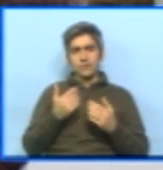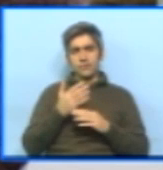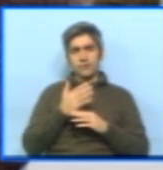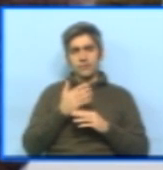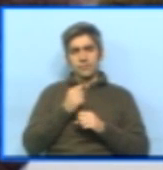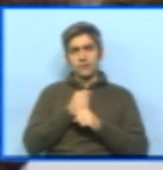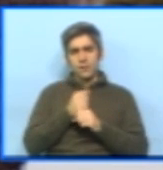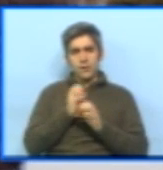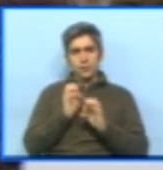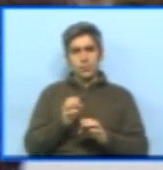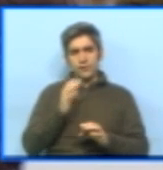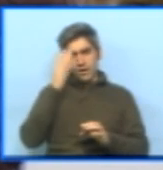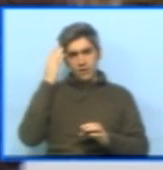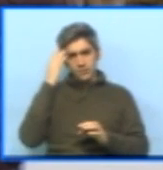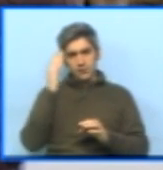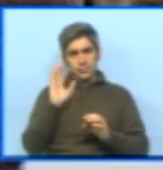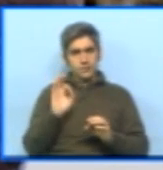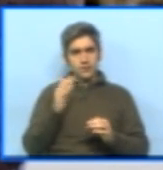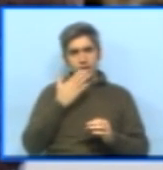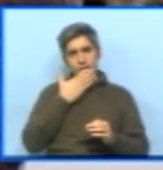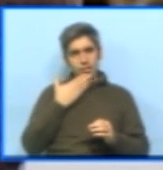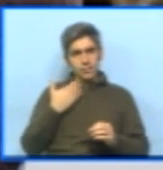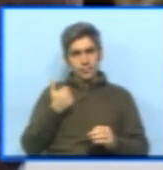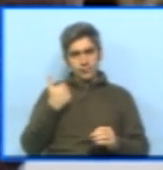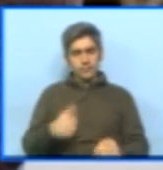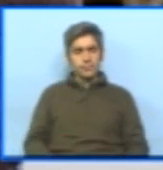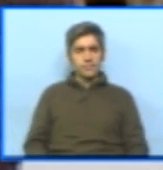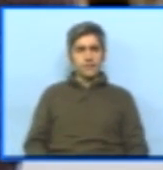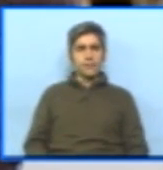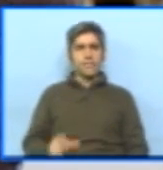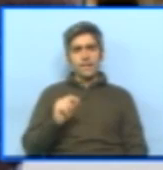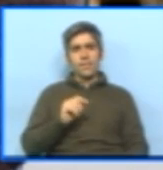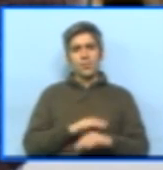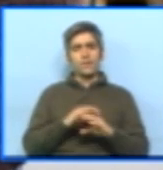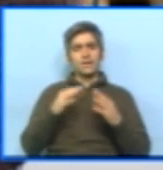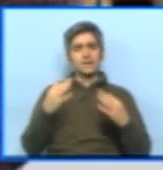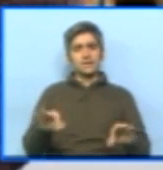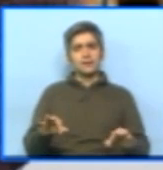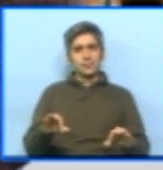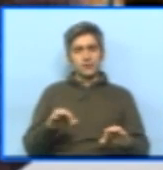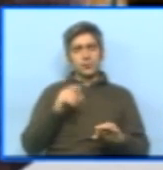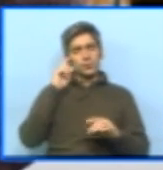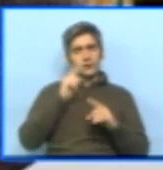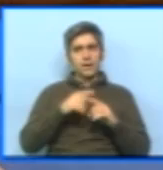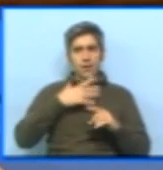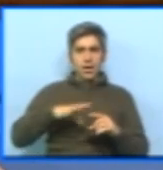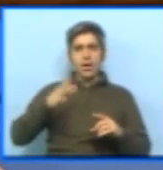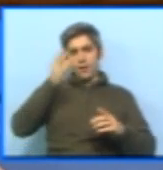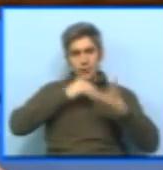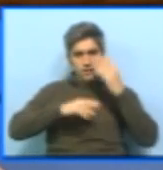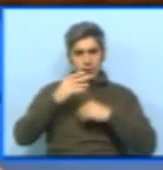metade do trabalho feito. Mas foi também esta simplicidade que procurei ter de querer aprender, querer